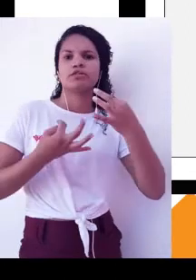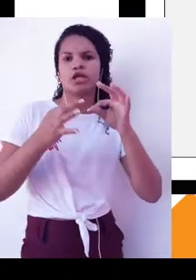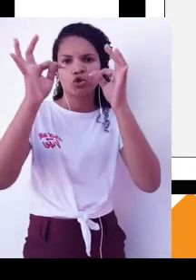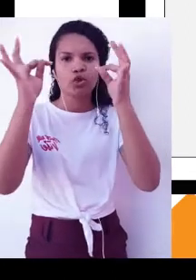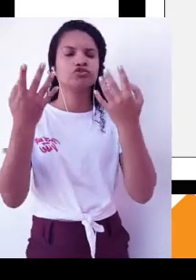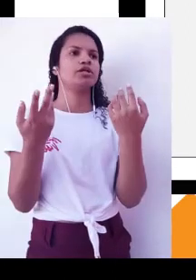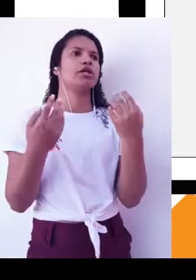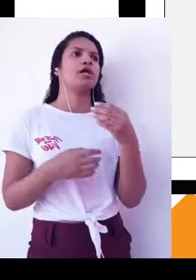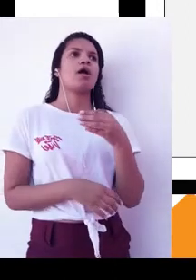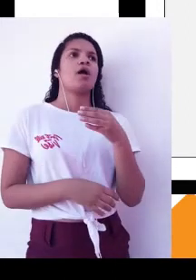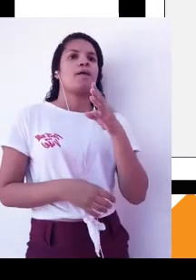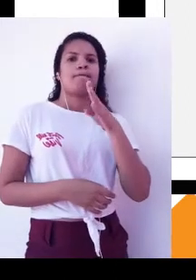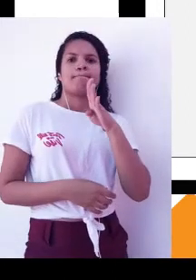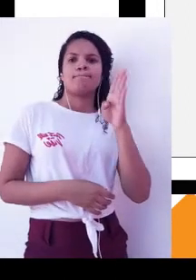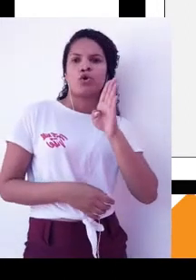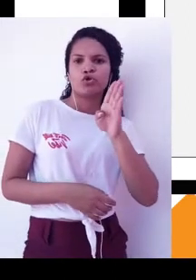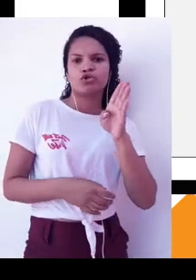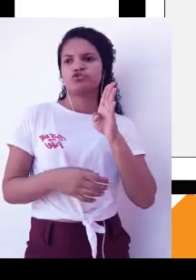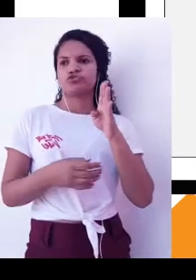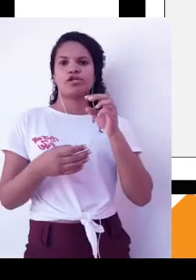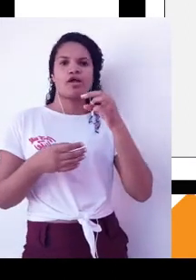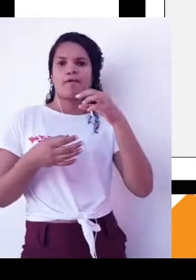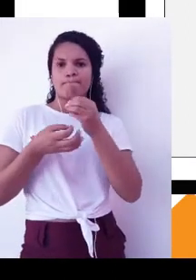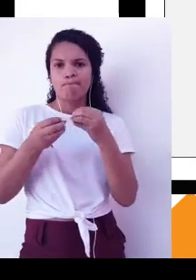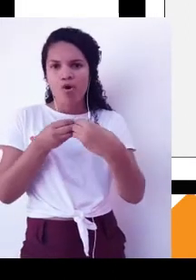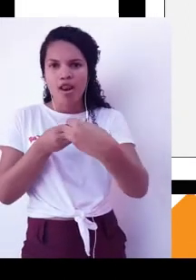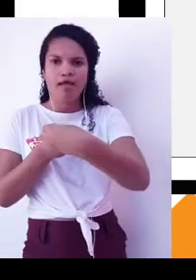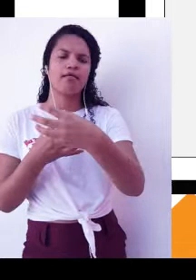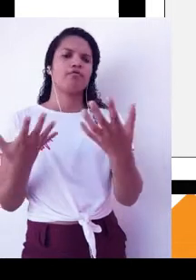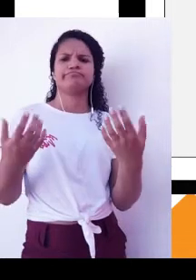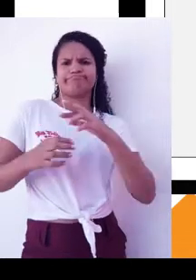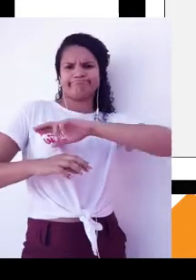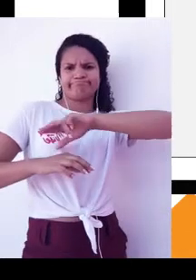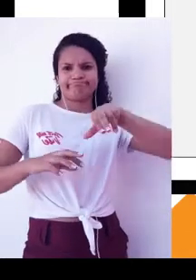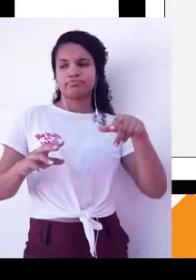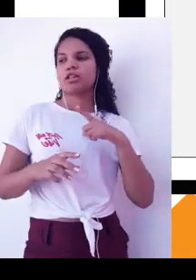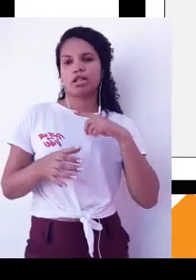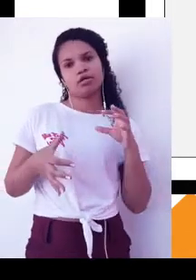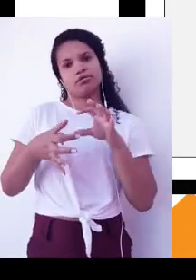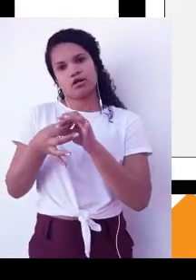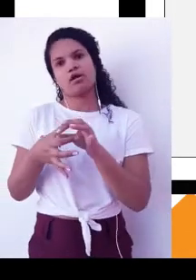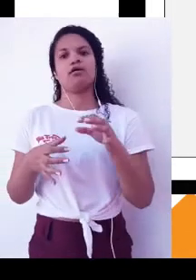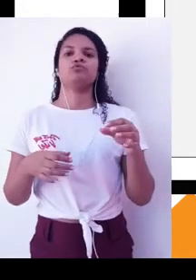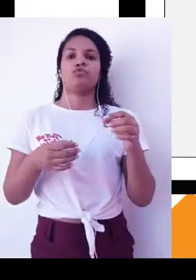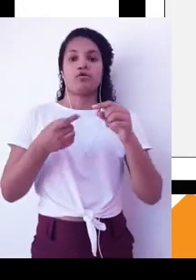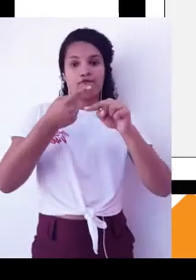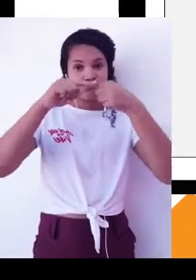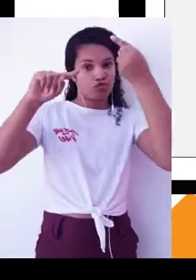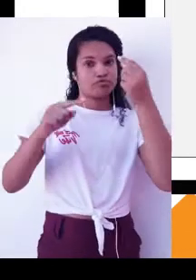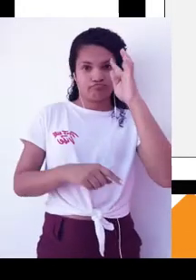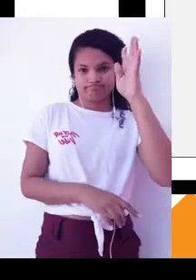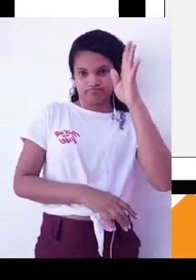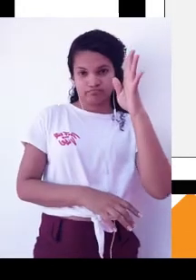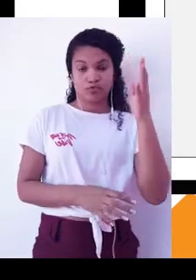biologia molecular, compõem aí a teoria da evolução hoje, a